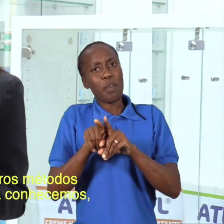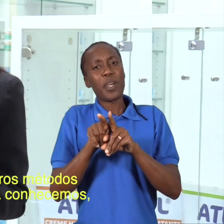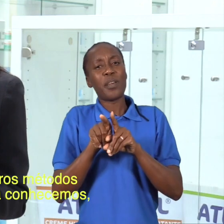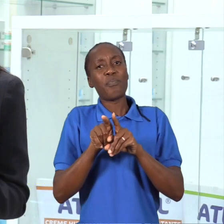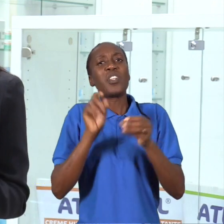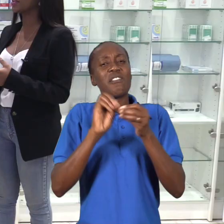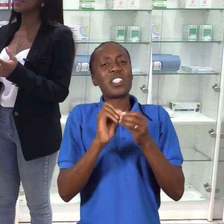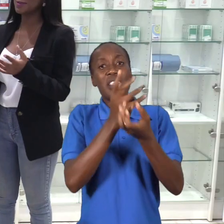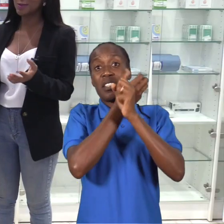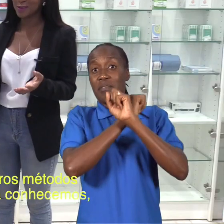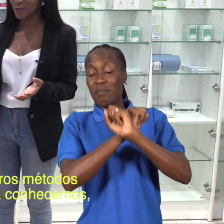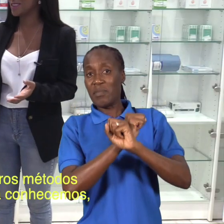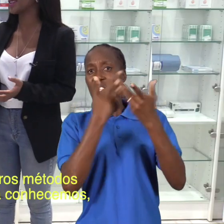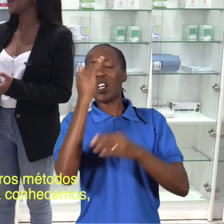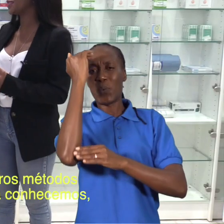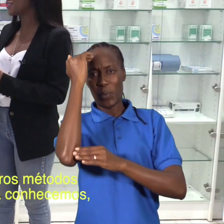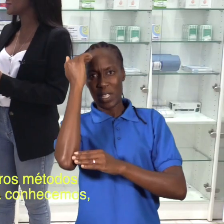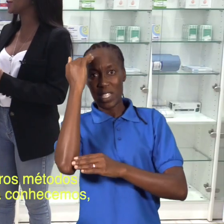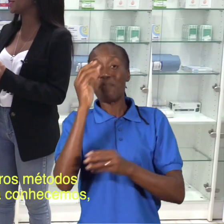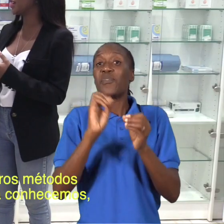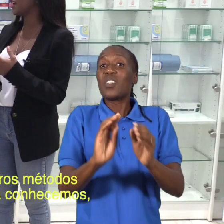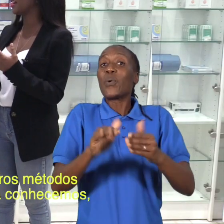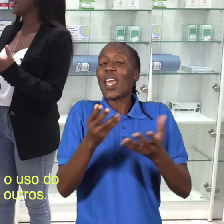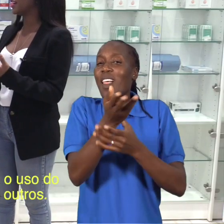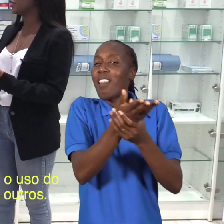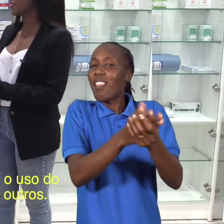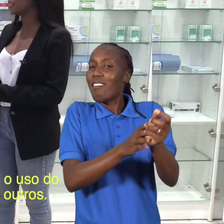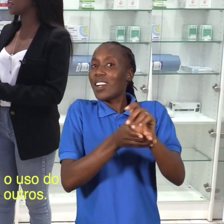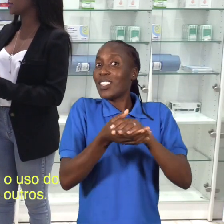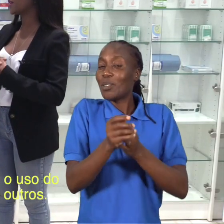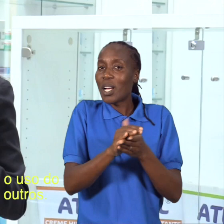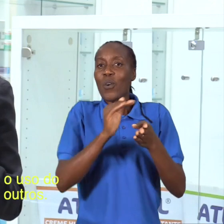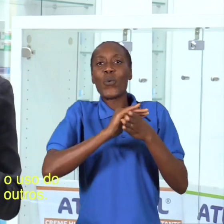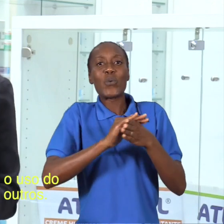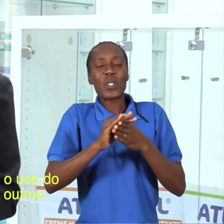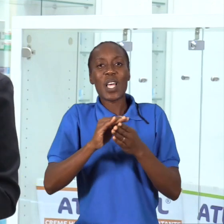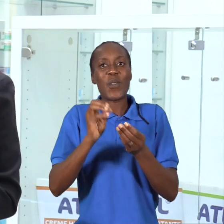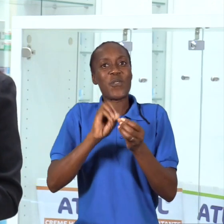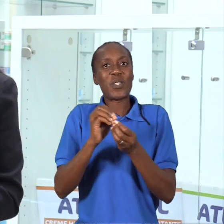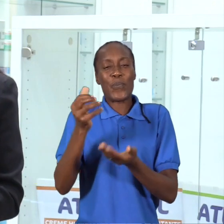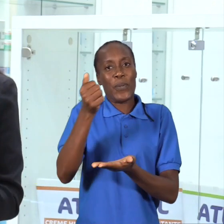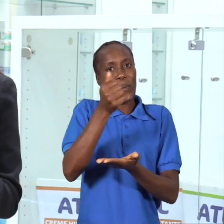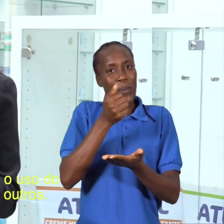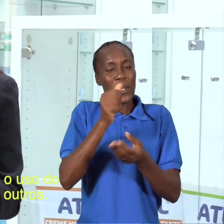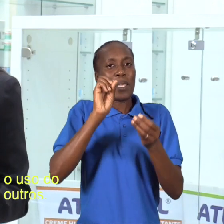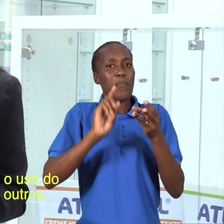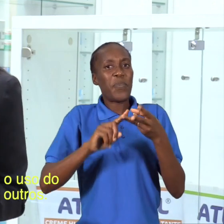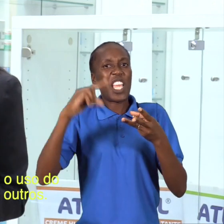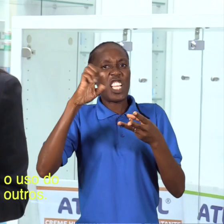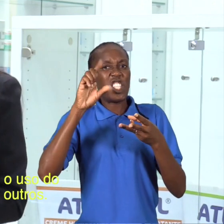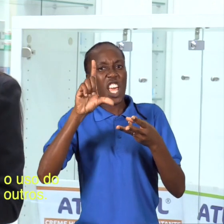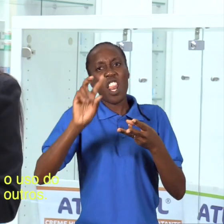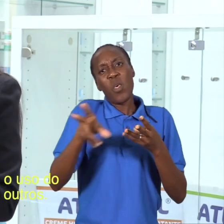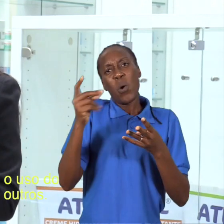métodos de prevenção que todos nós já conhecemos, que é a lavagem das mãos, o uso do álcool em gel e